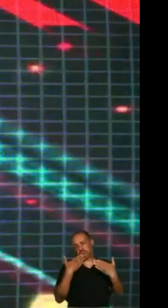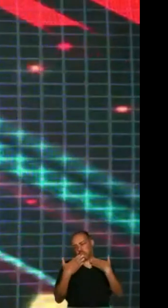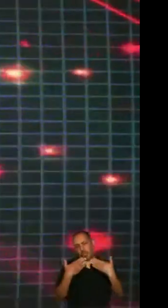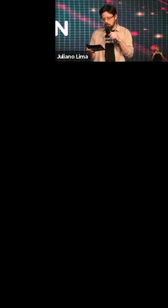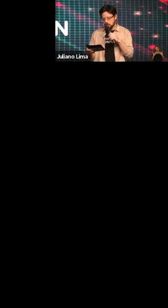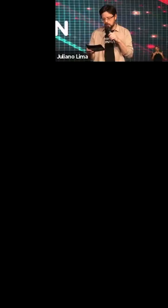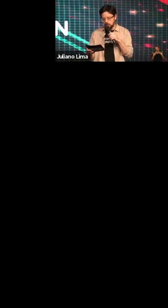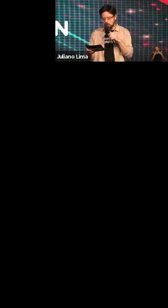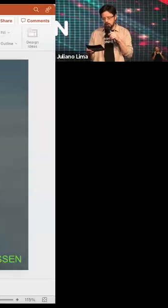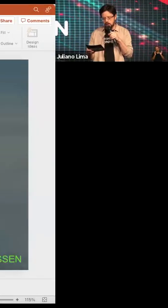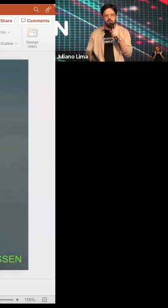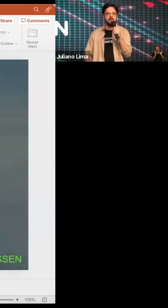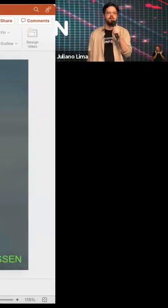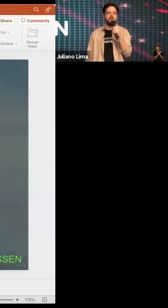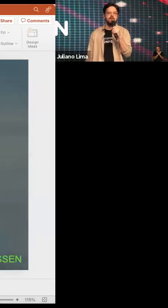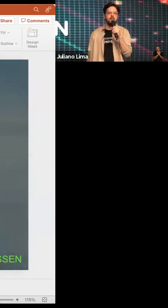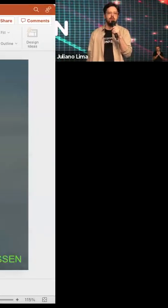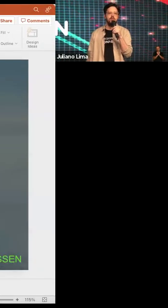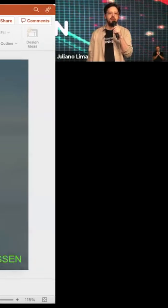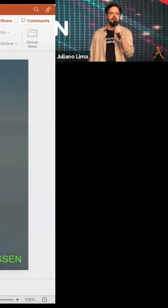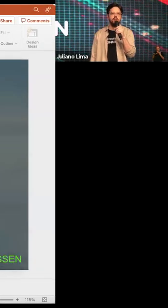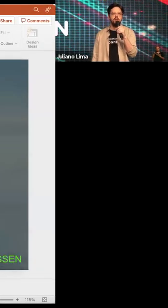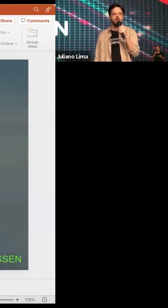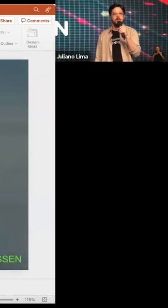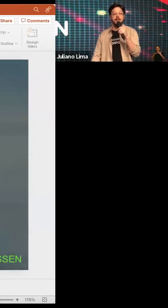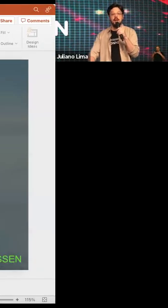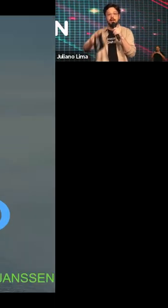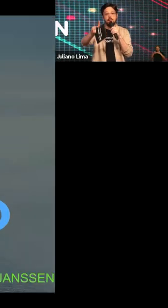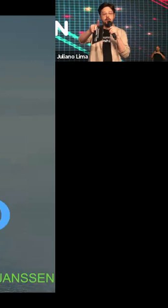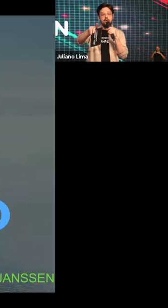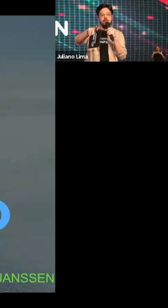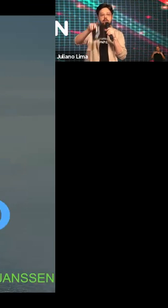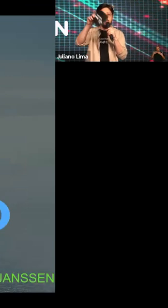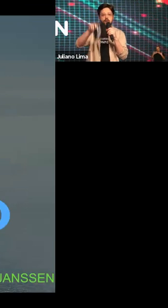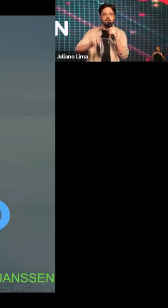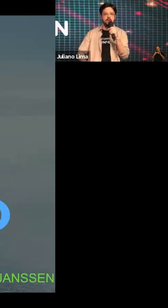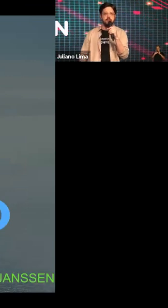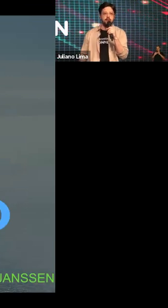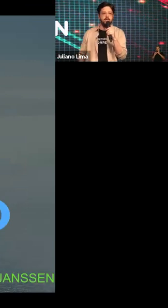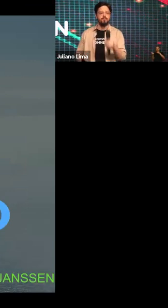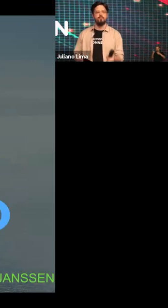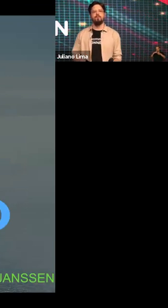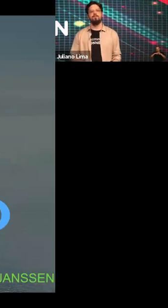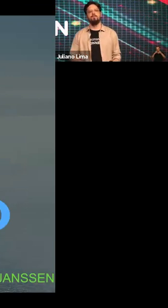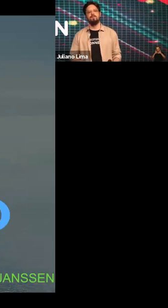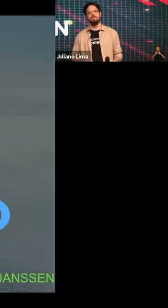o Craig, que vai estar aí com a gente também conversando com vocês, tá bom? Valeu, vou ficando por aqui. Daqui a pouquinho a gente se vê, volta em